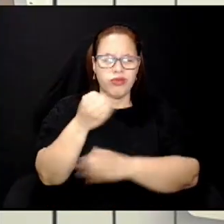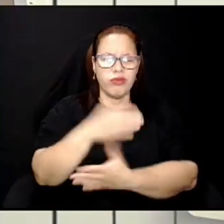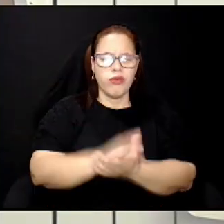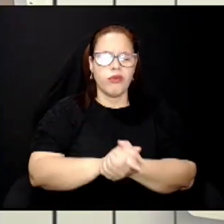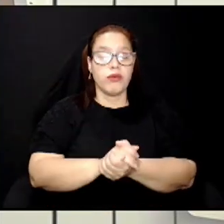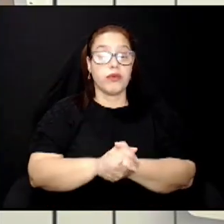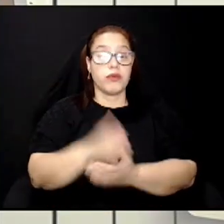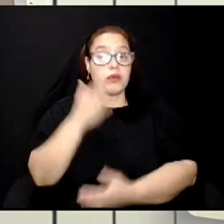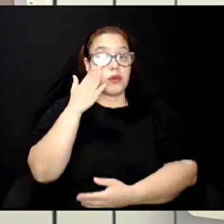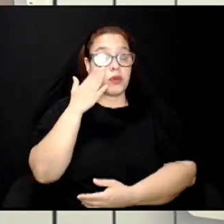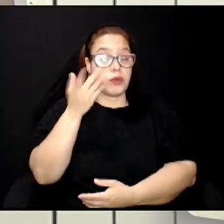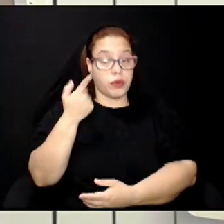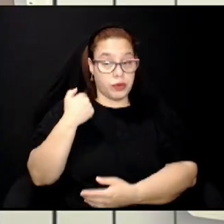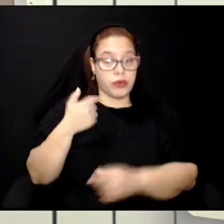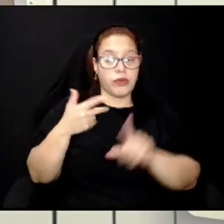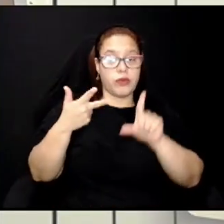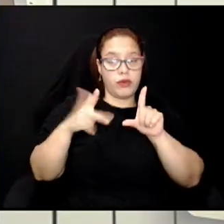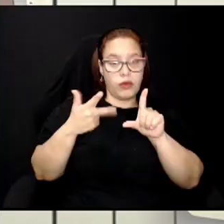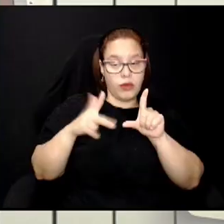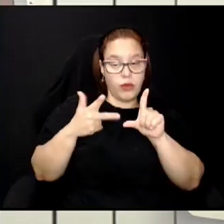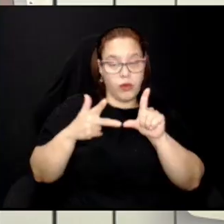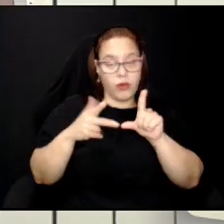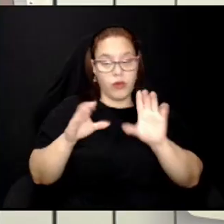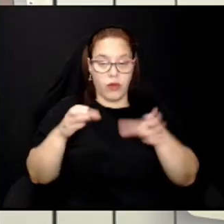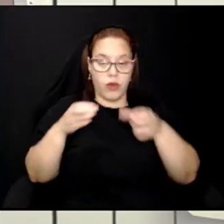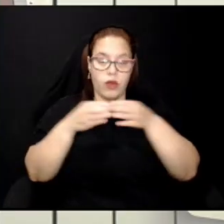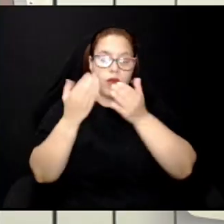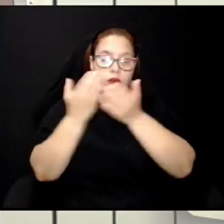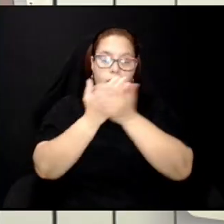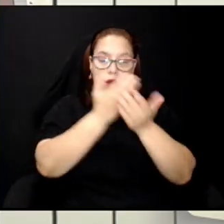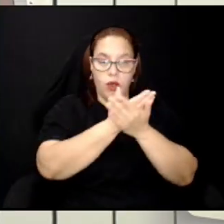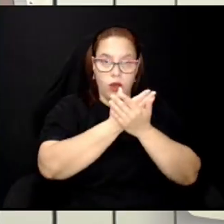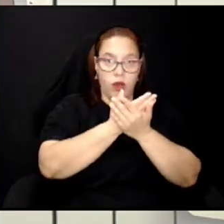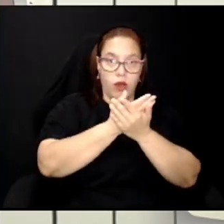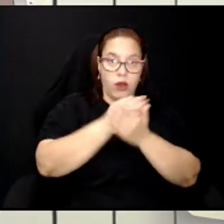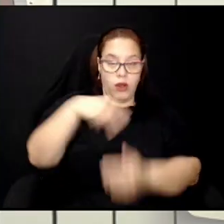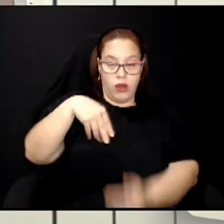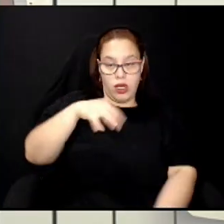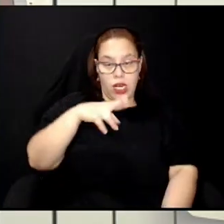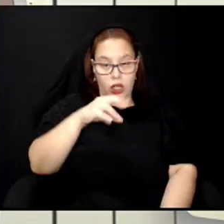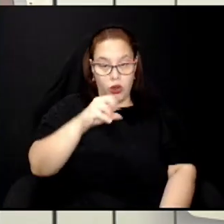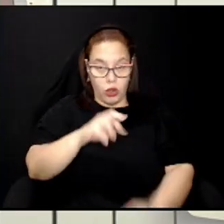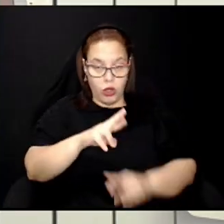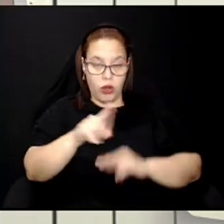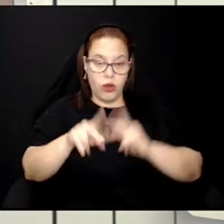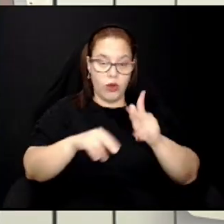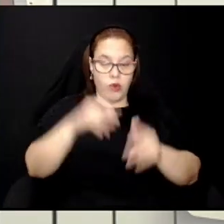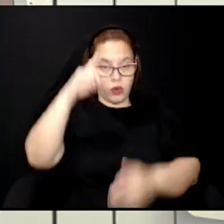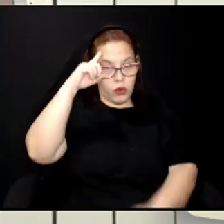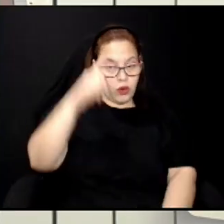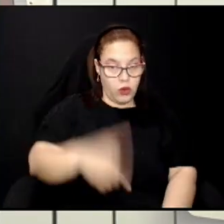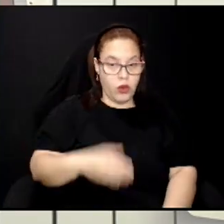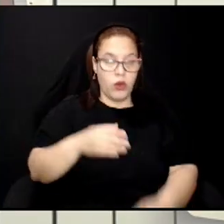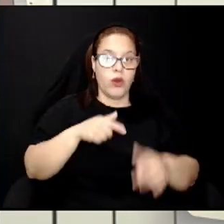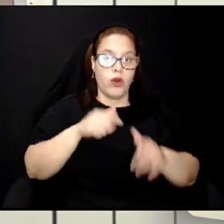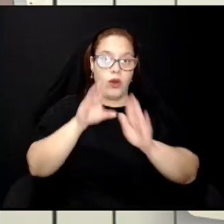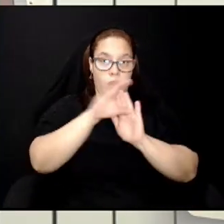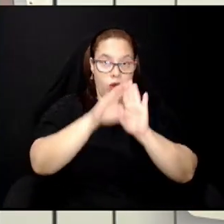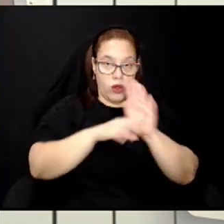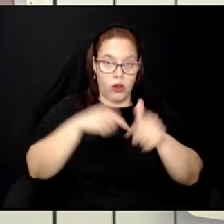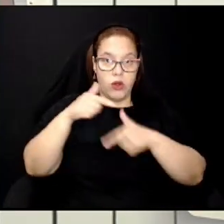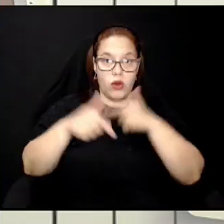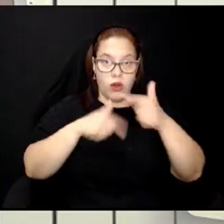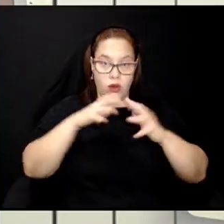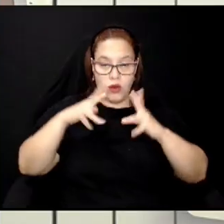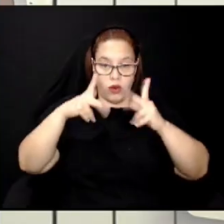do Legislativo, porque a Comissão de Estudos das Neurodivergências definiu os cronogramas de todo o trabalho.